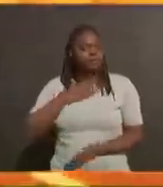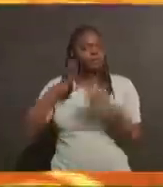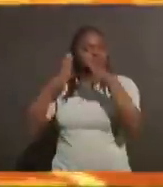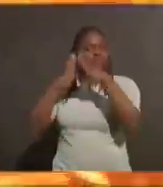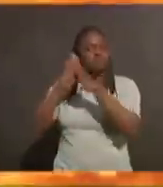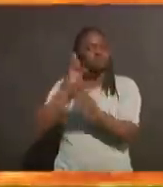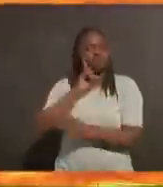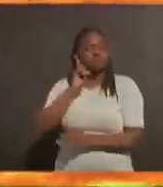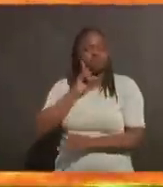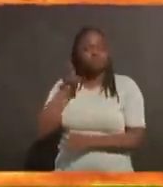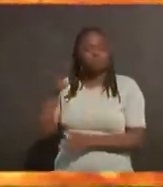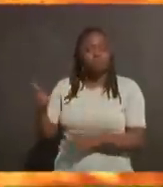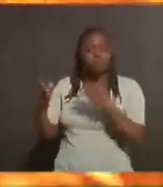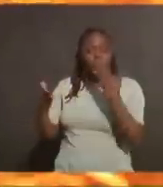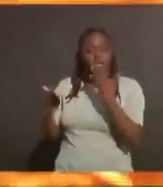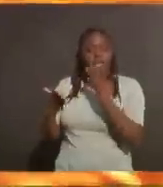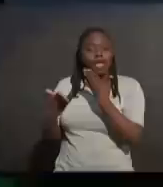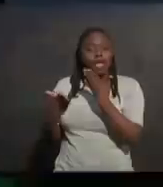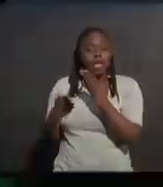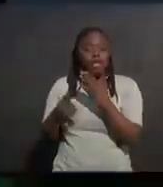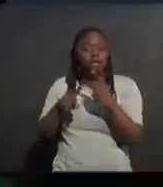Unidos, que ele perdeu